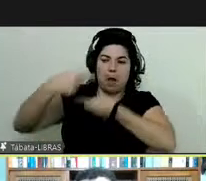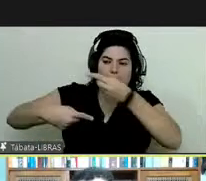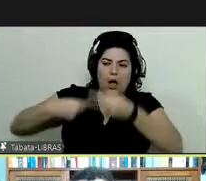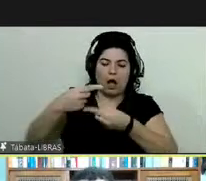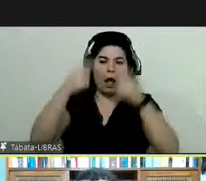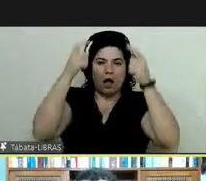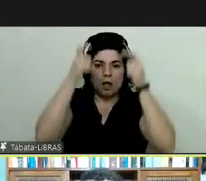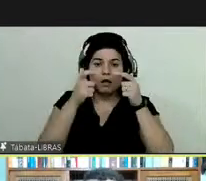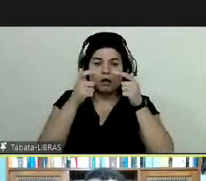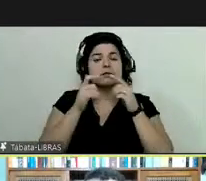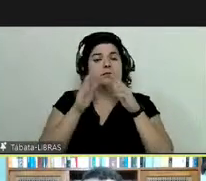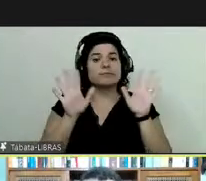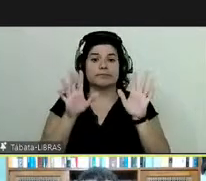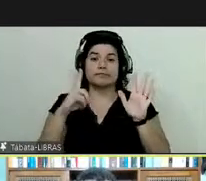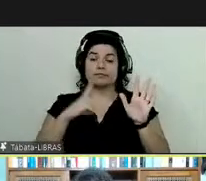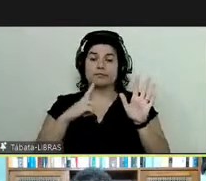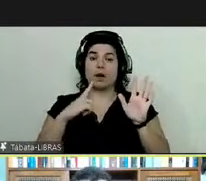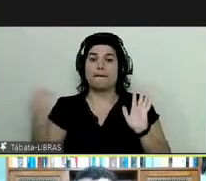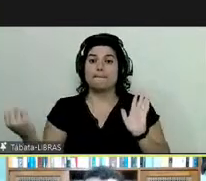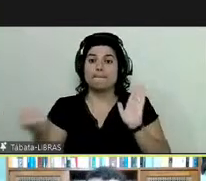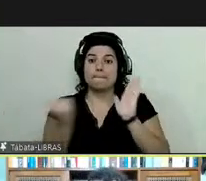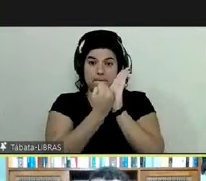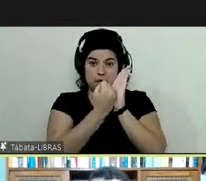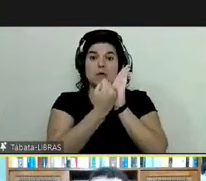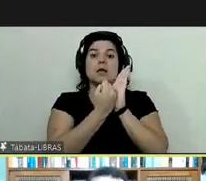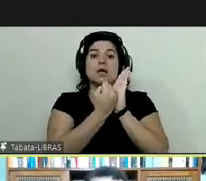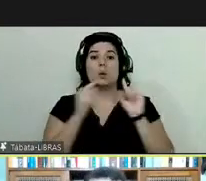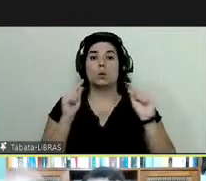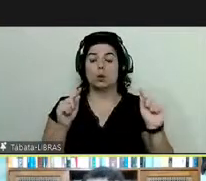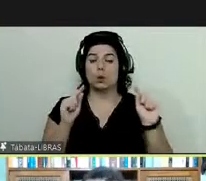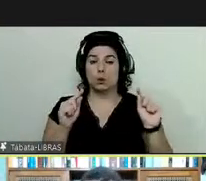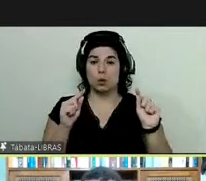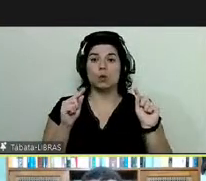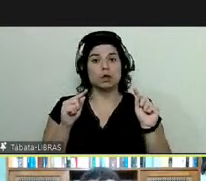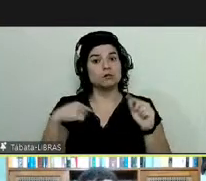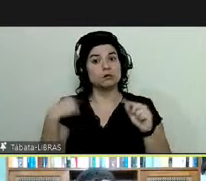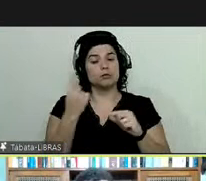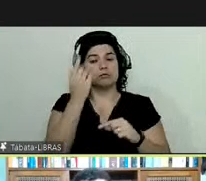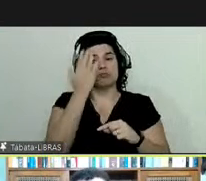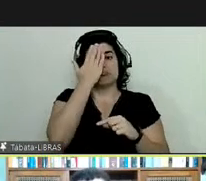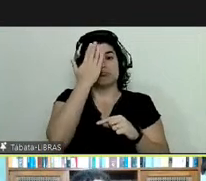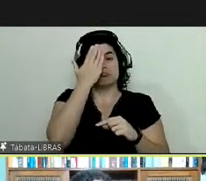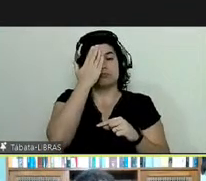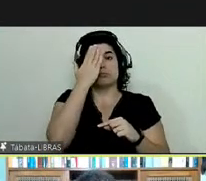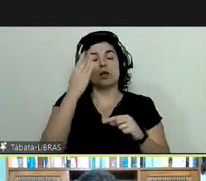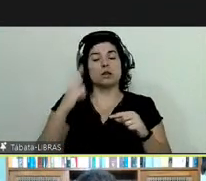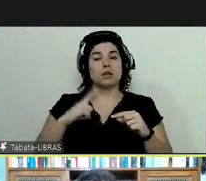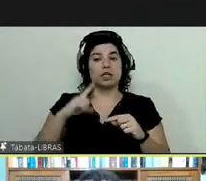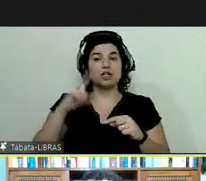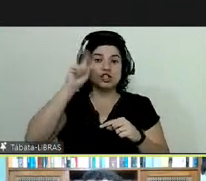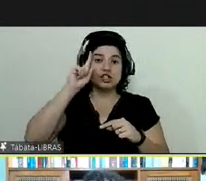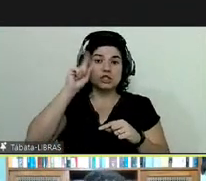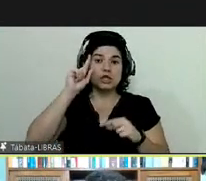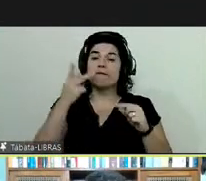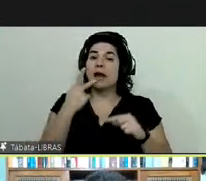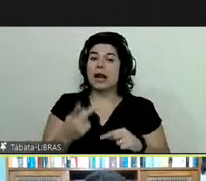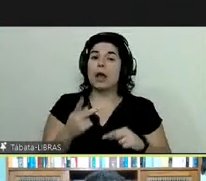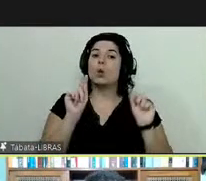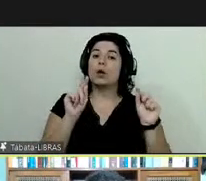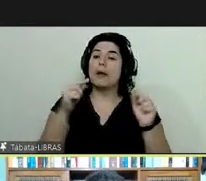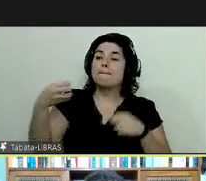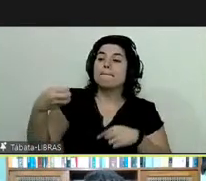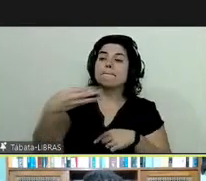essas grandes revoluções marcaram em definitivo as bases daquilo que nós chamamos que nós ouvimos muitas das vezes no dia a dia ser chamado como